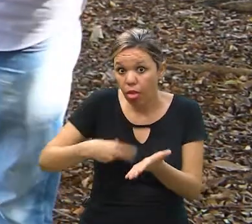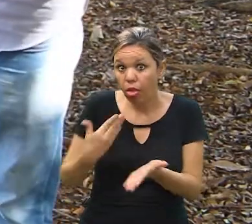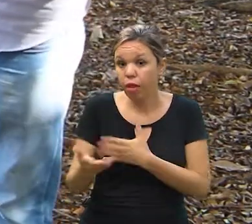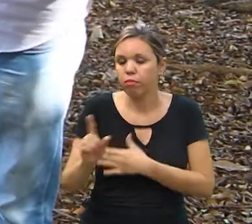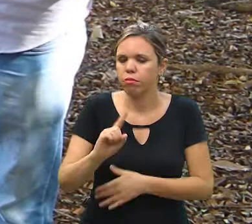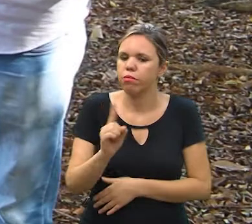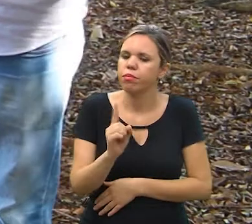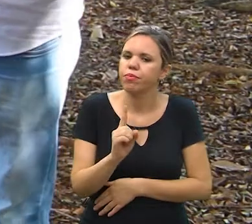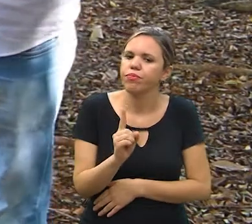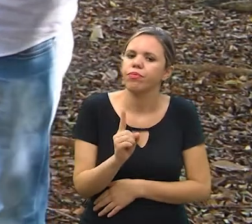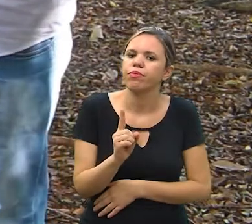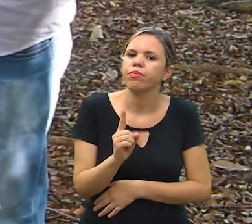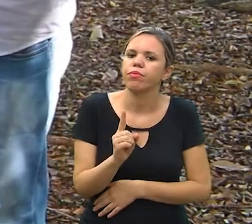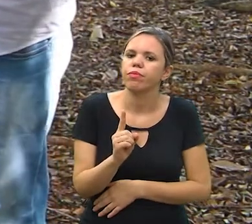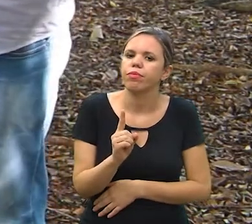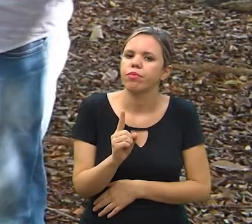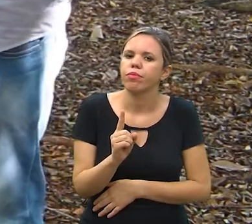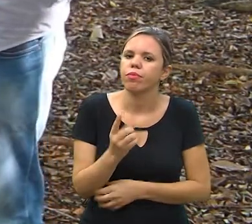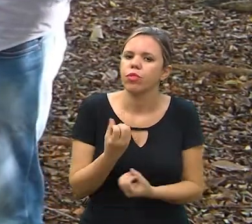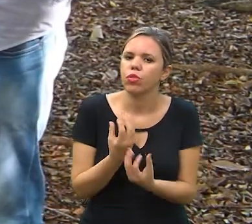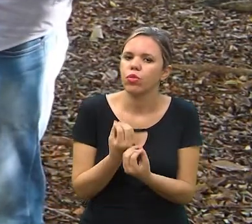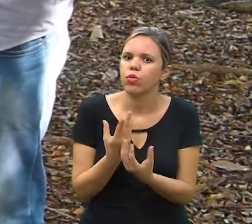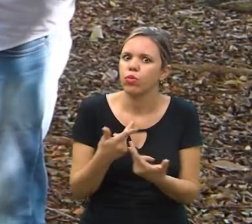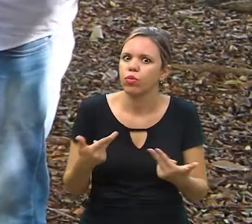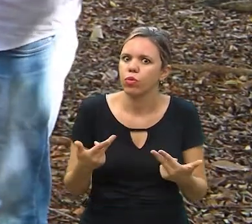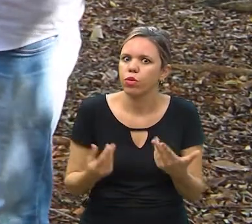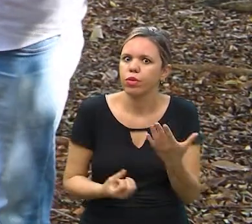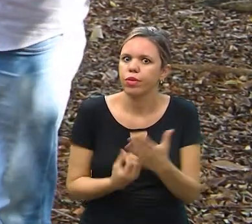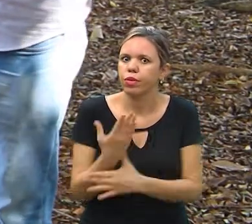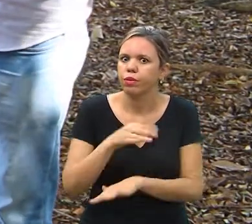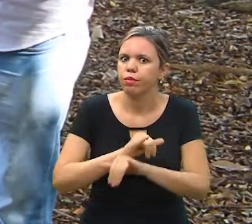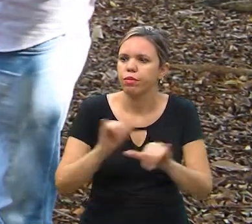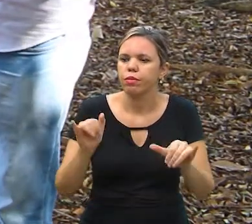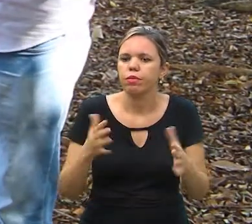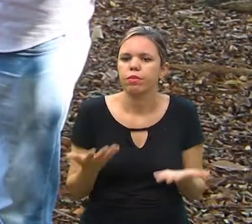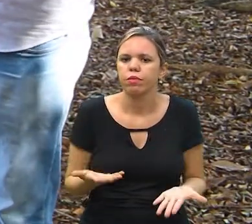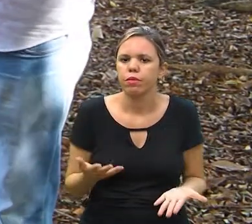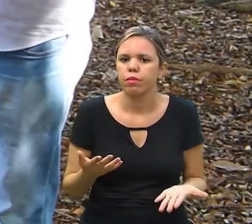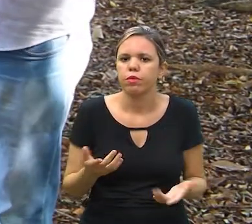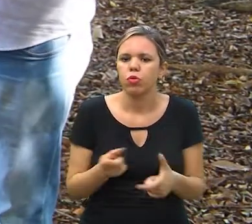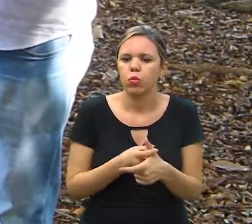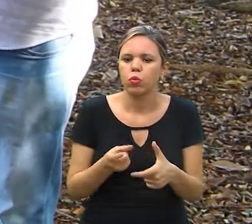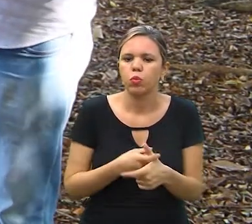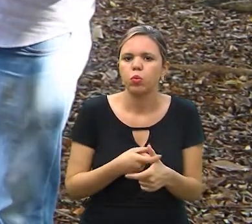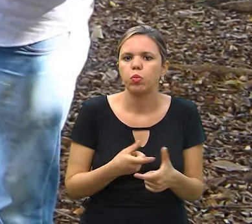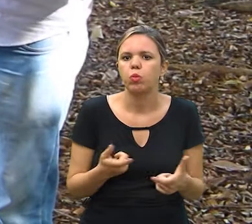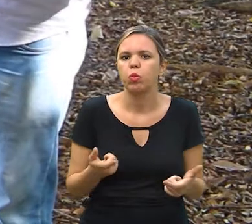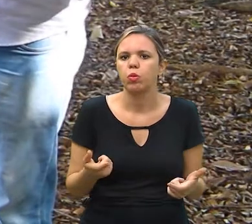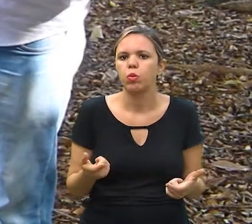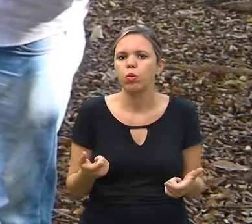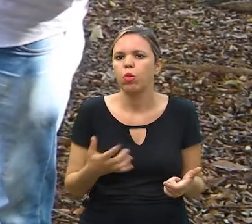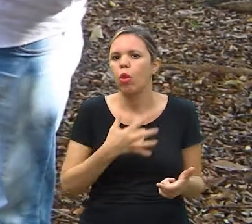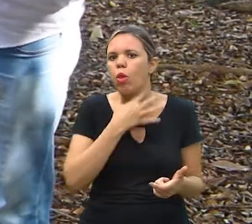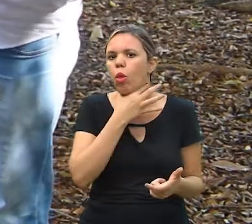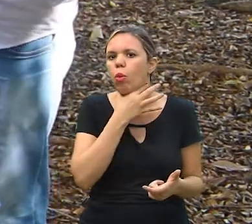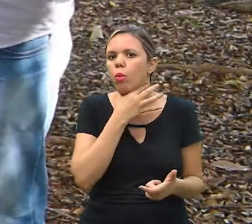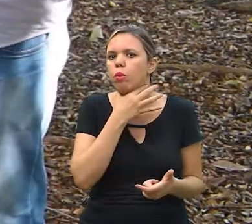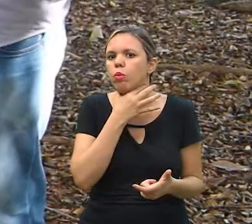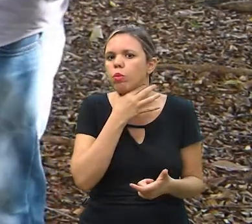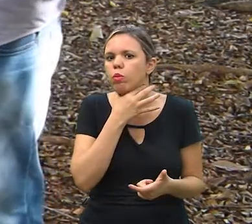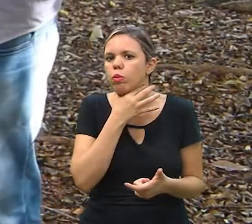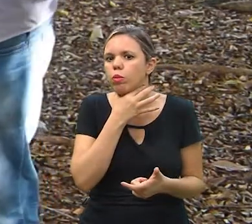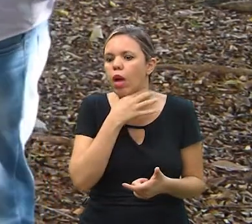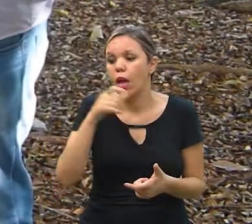perder o mote da coisa. Existe essa questão do endividamento e